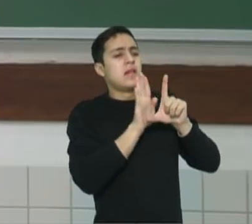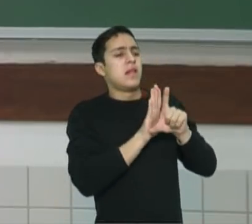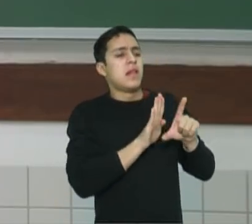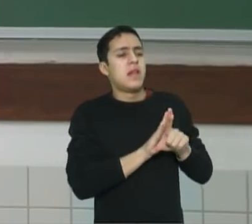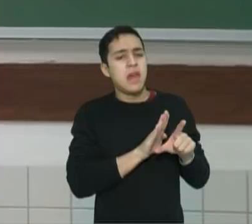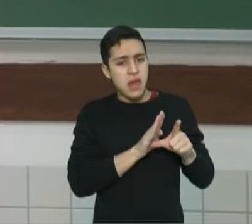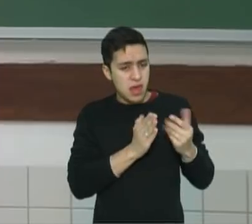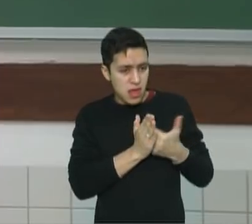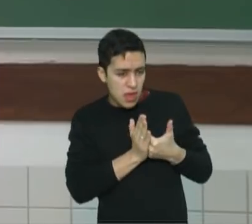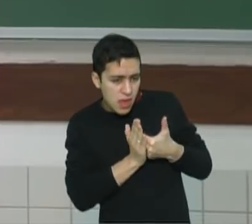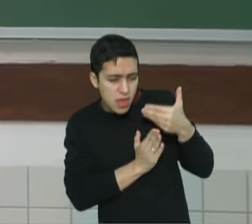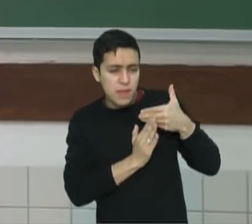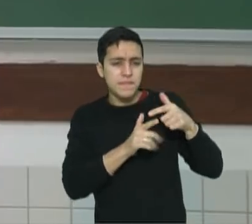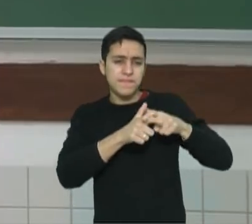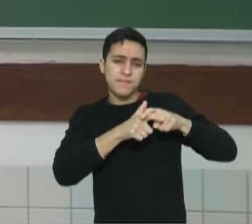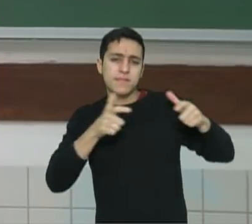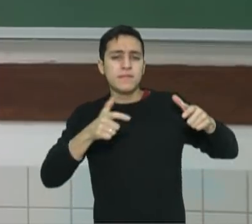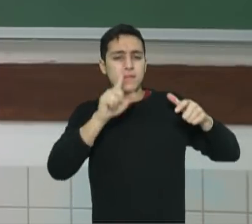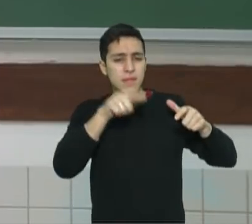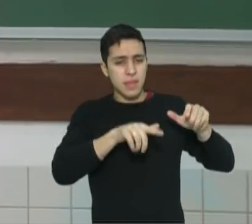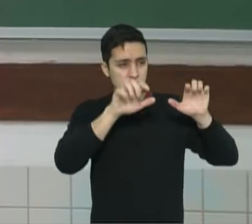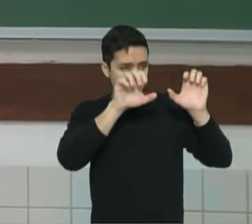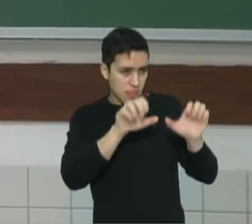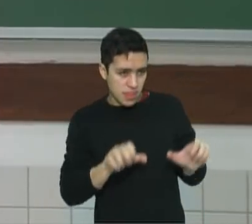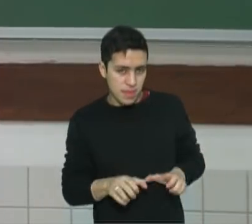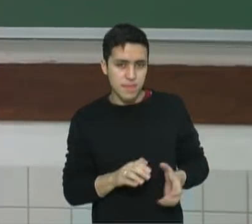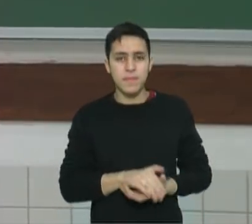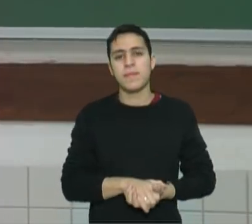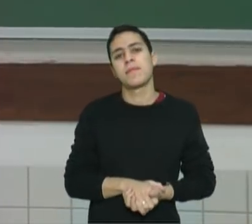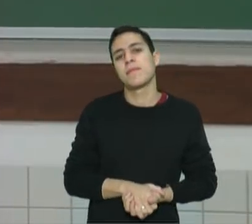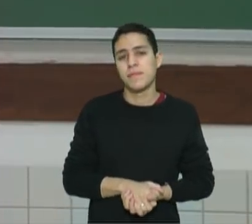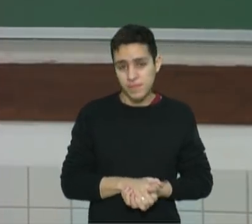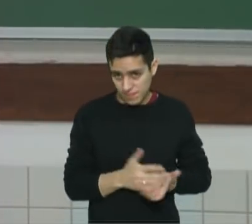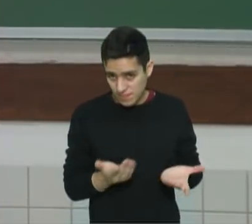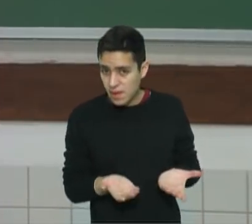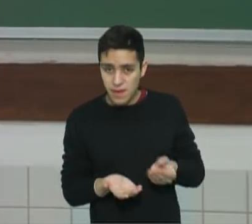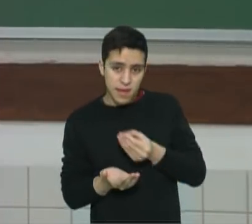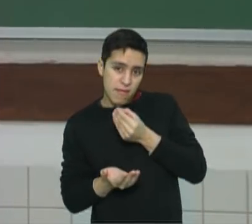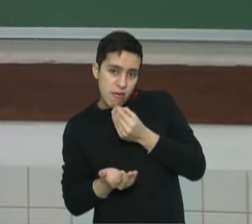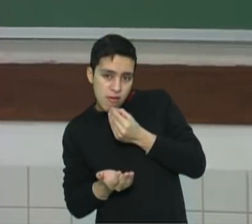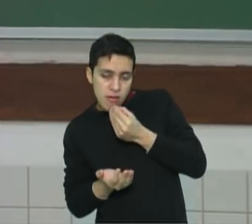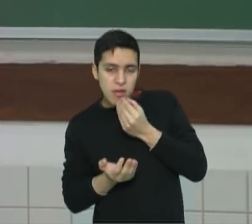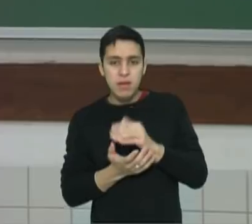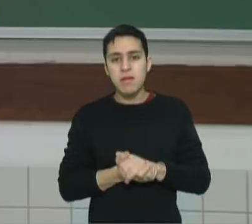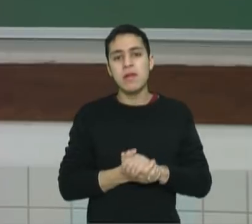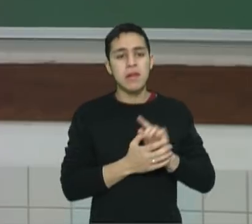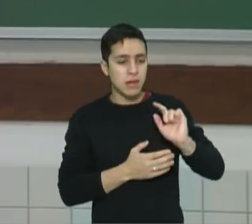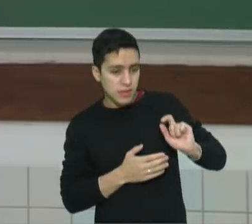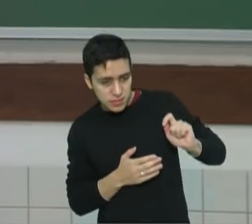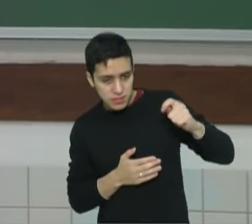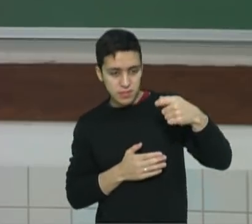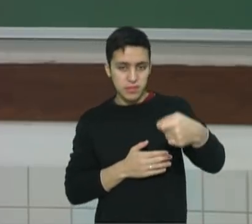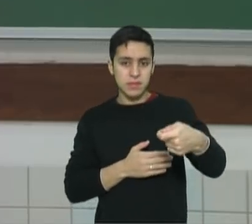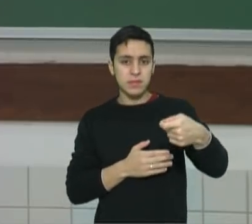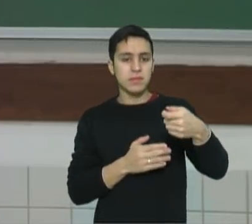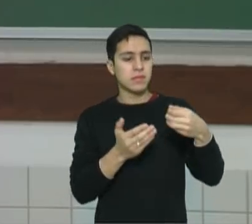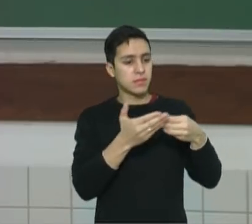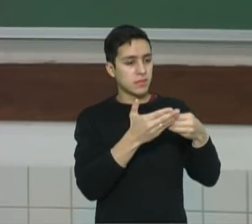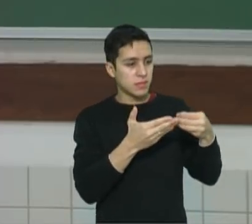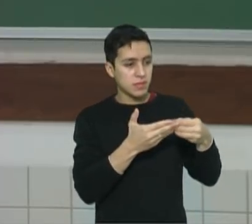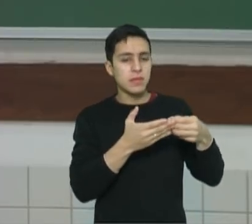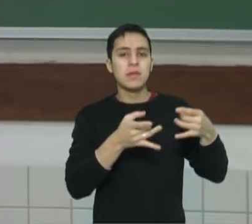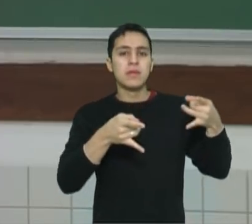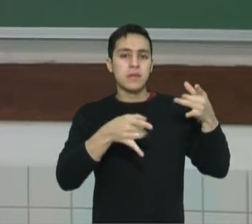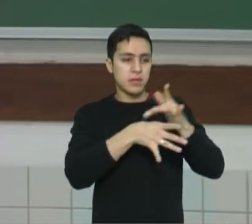expansão, têm sua estruturação, a sua solidificação. E logicamente, quando eu tenho um estado sólido,